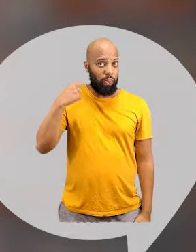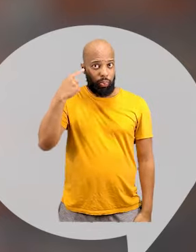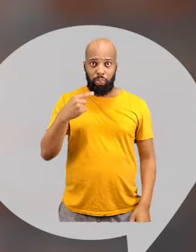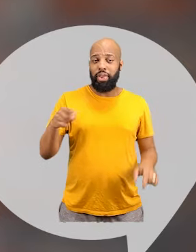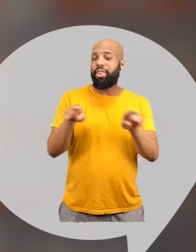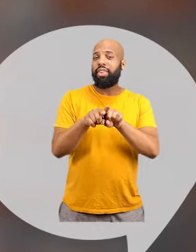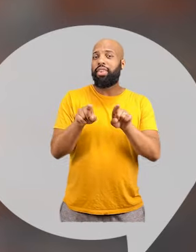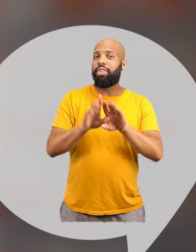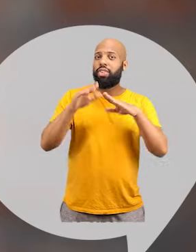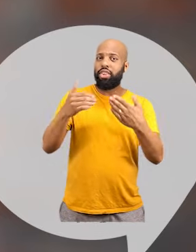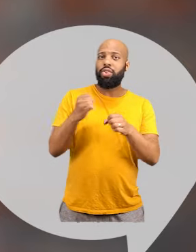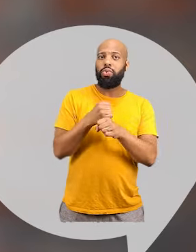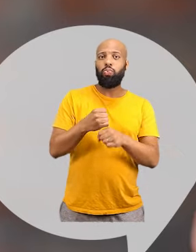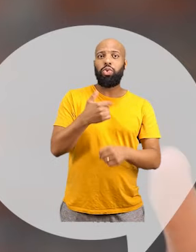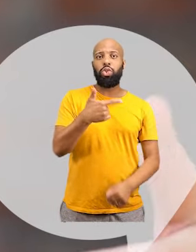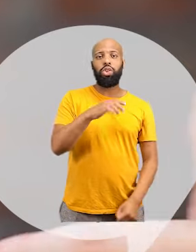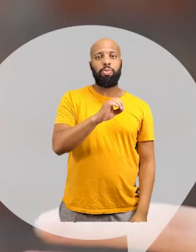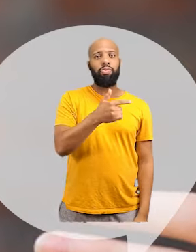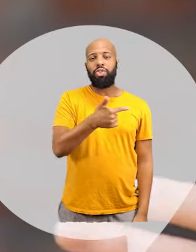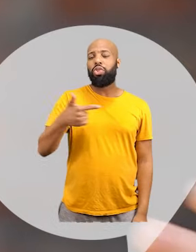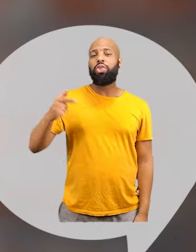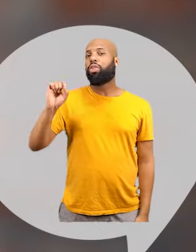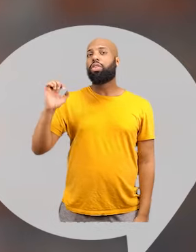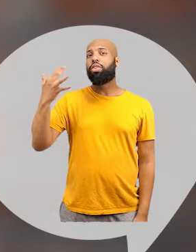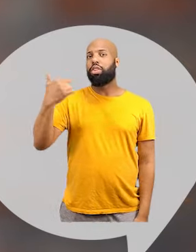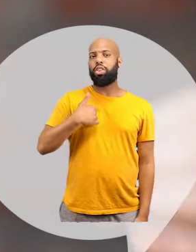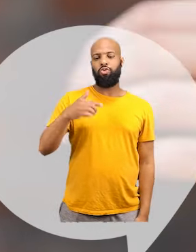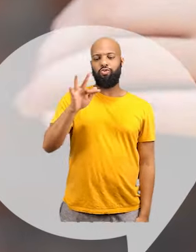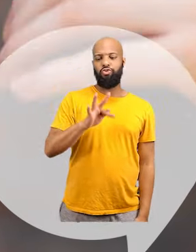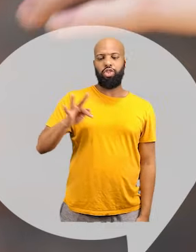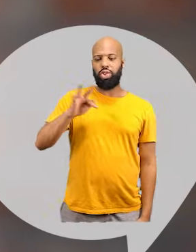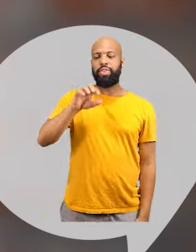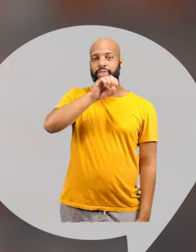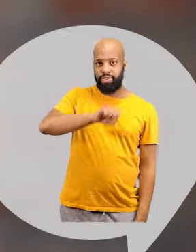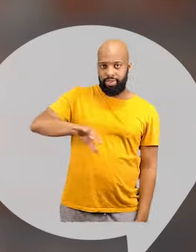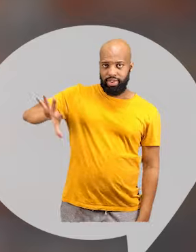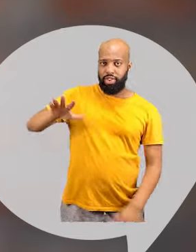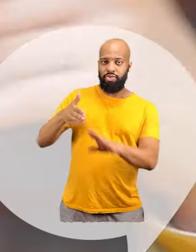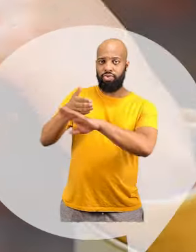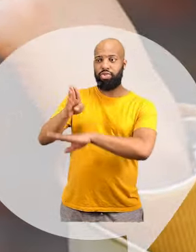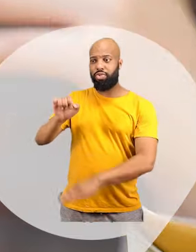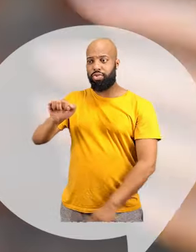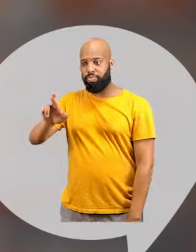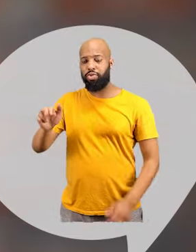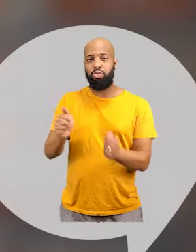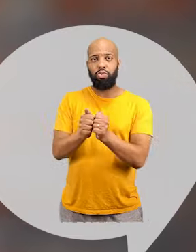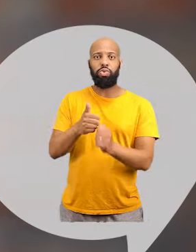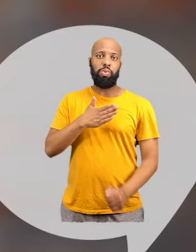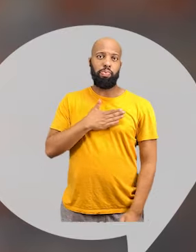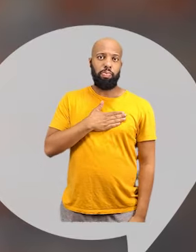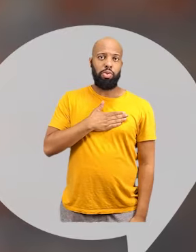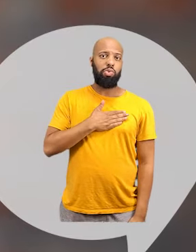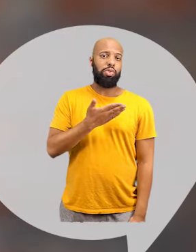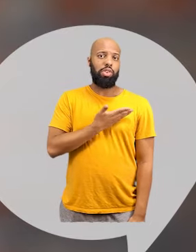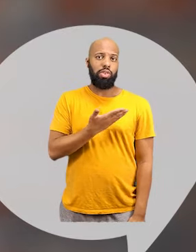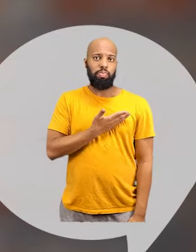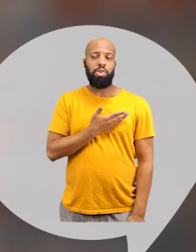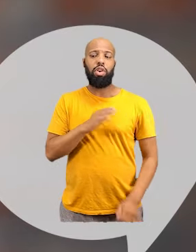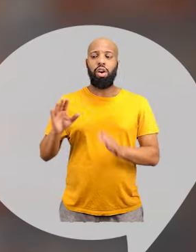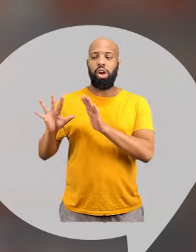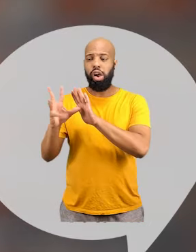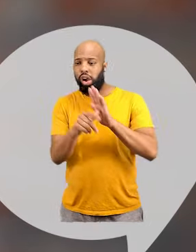e daí em 2022 tipo eu saí da faculdade eu fui num bar com os meus amigos e voltando para casa eu fui assaltado